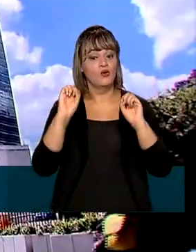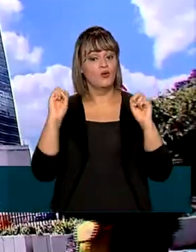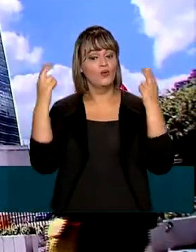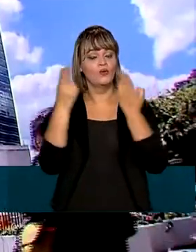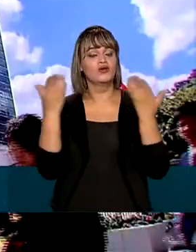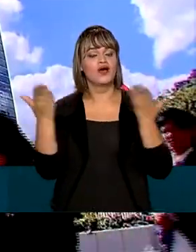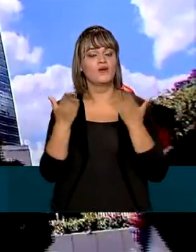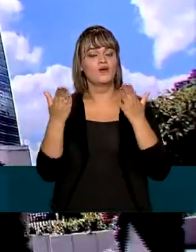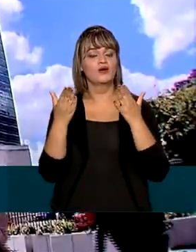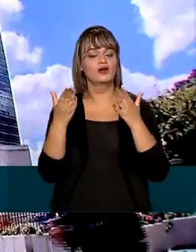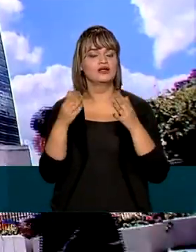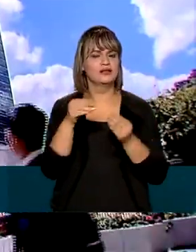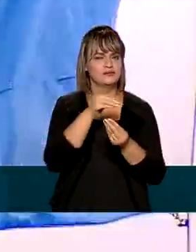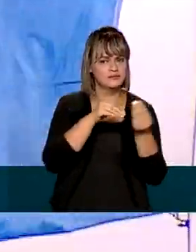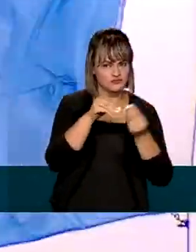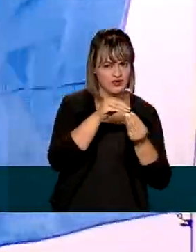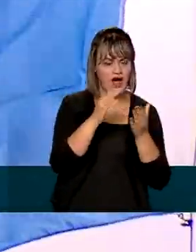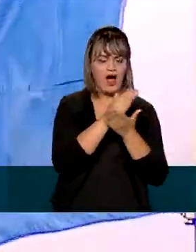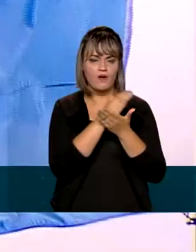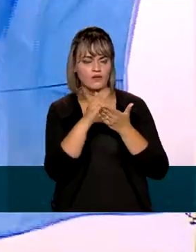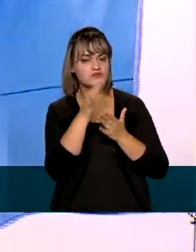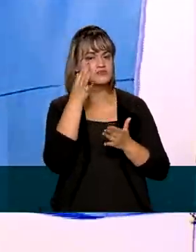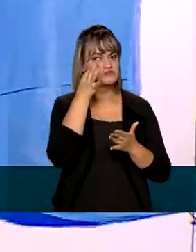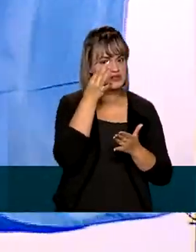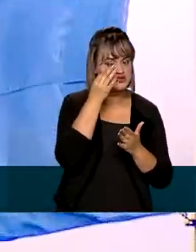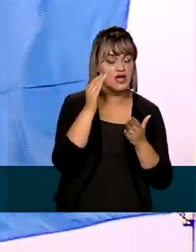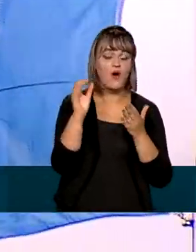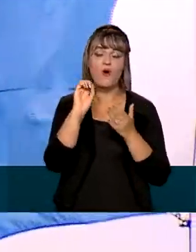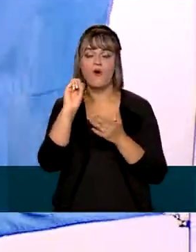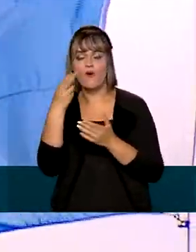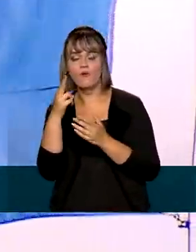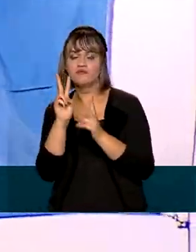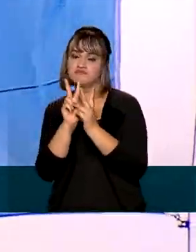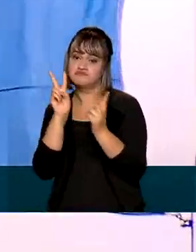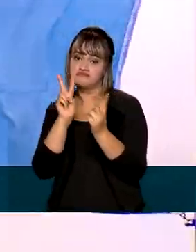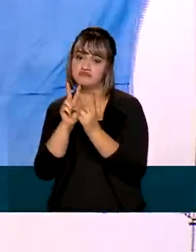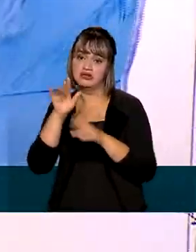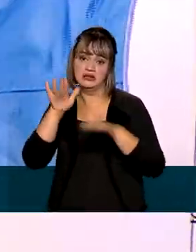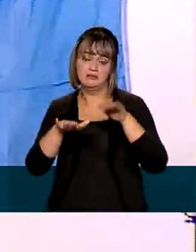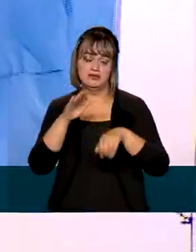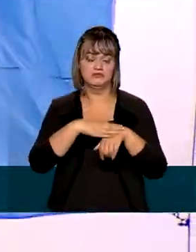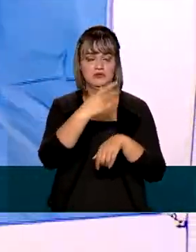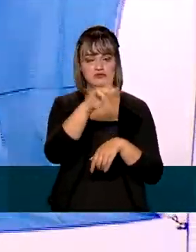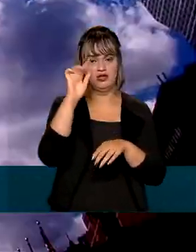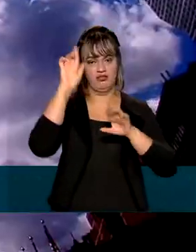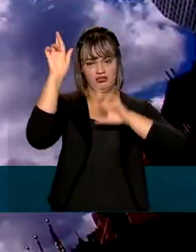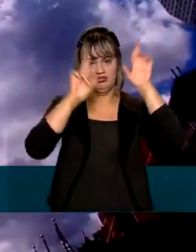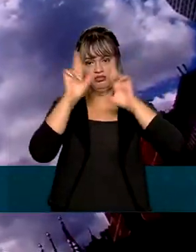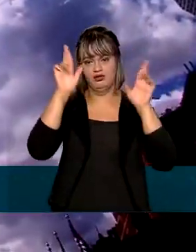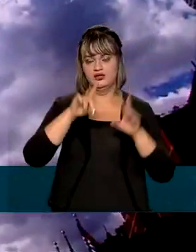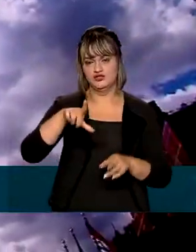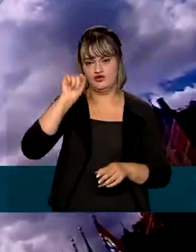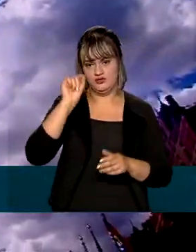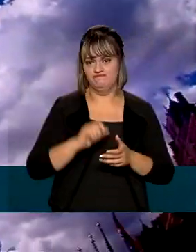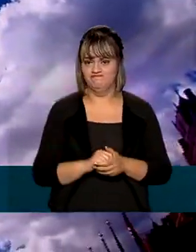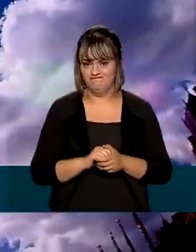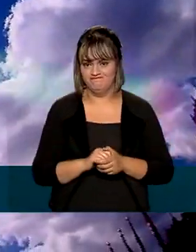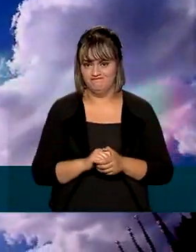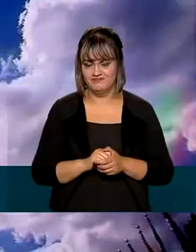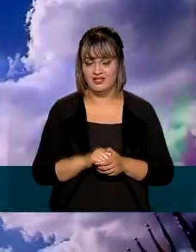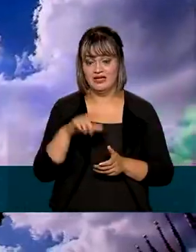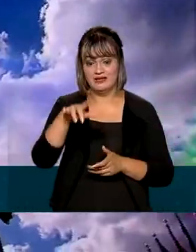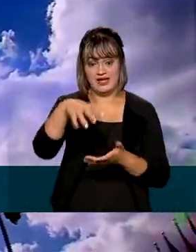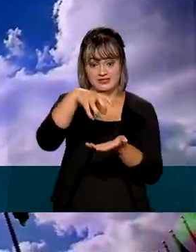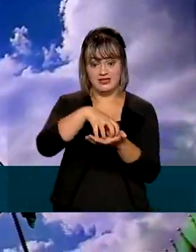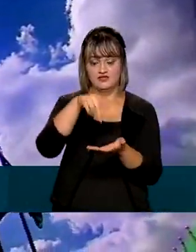ONU adotou um modelo misto governantes poderão escolher se comparecem presencialmente a sede da organização em Nova York